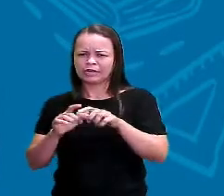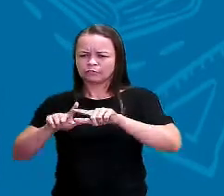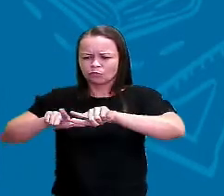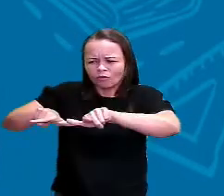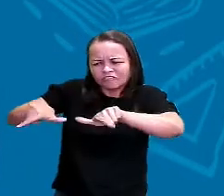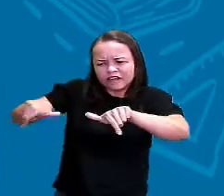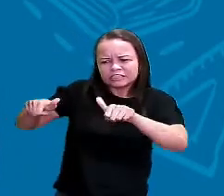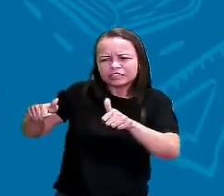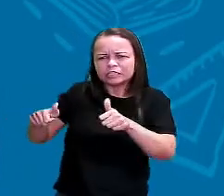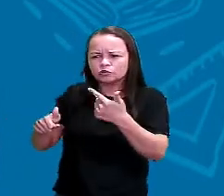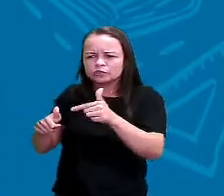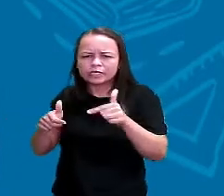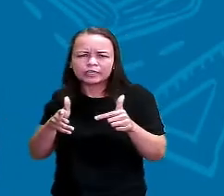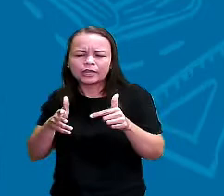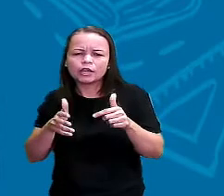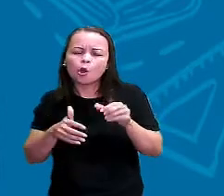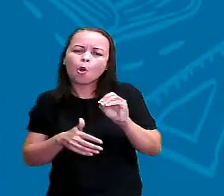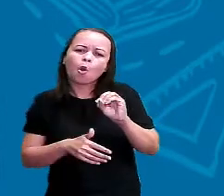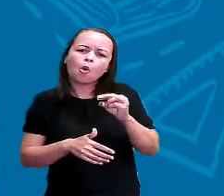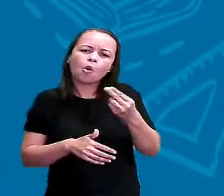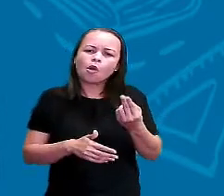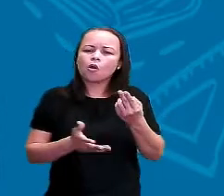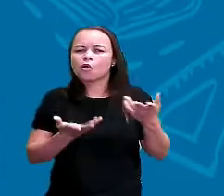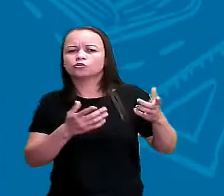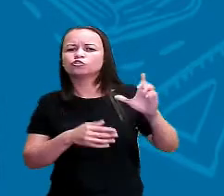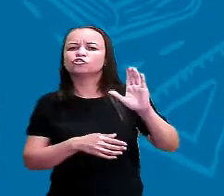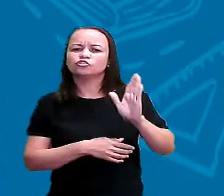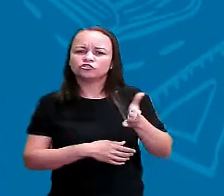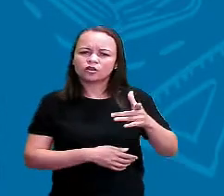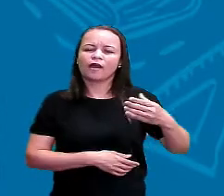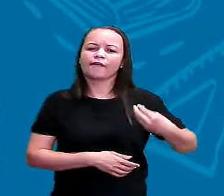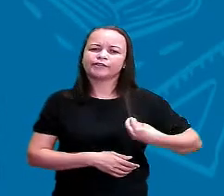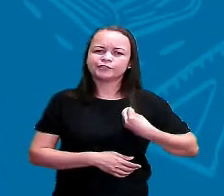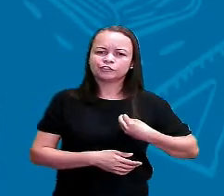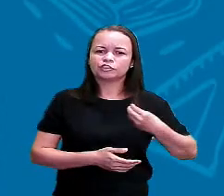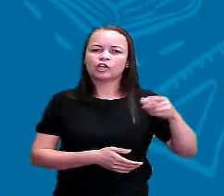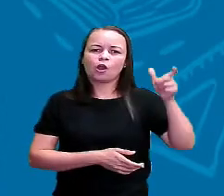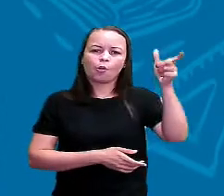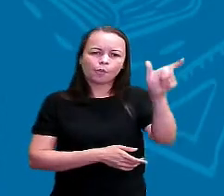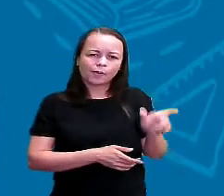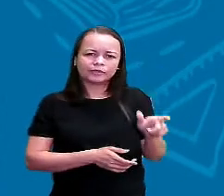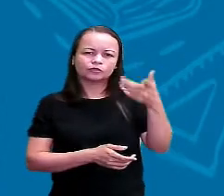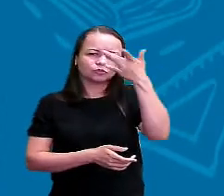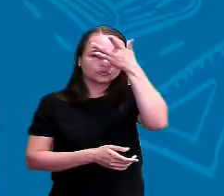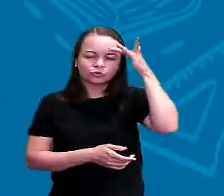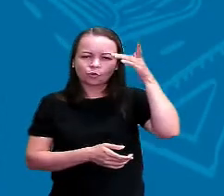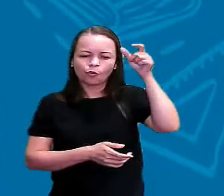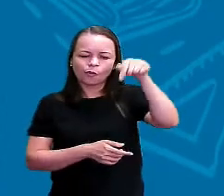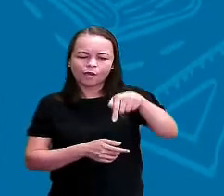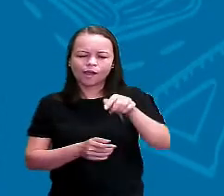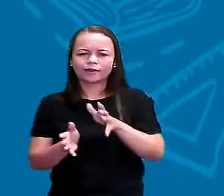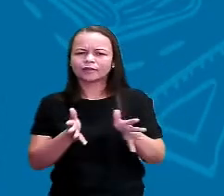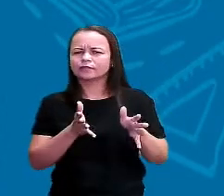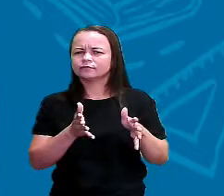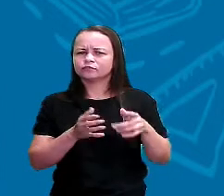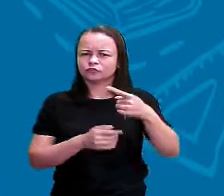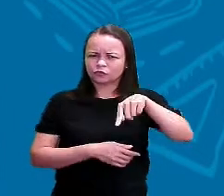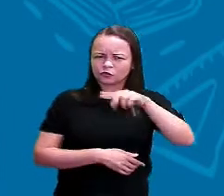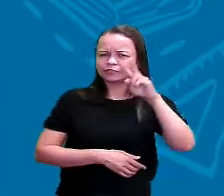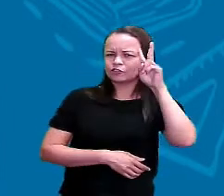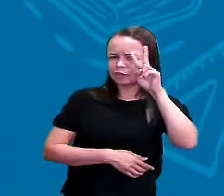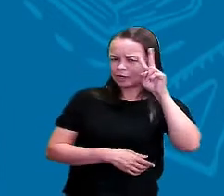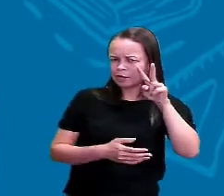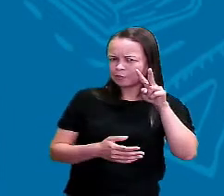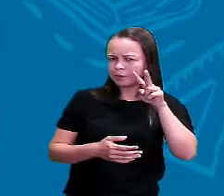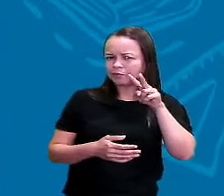Ou essa terra já era habitada por outras pessoas? Quem sabe dizer? Você lembra? Você já estudou isso em outras